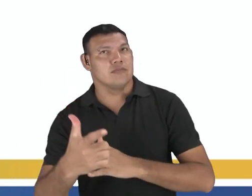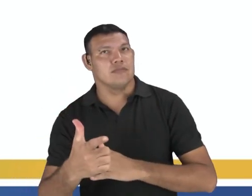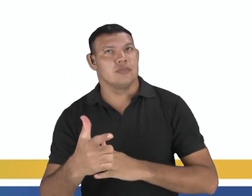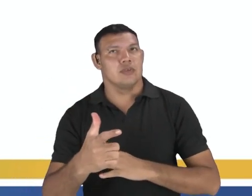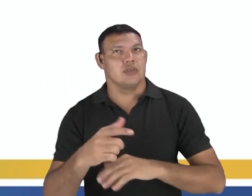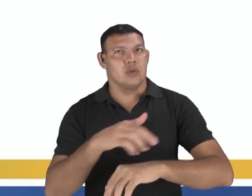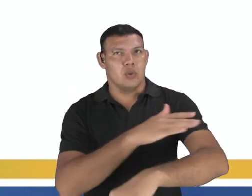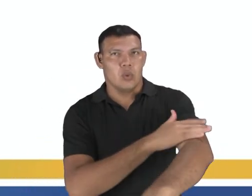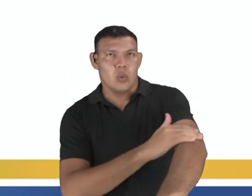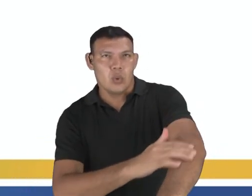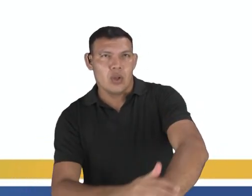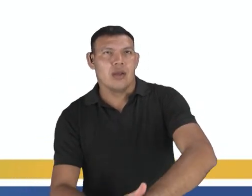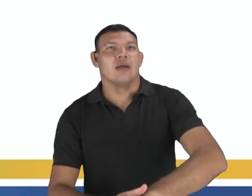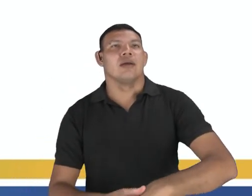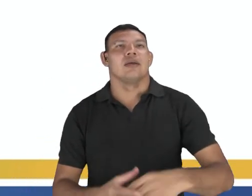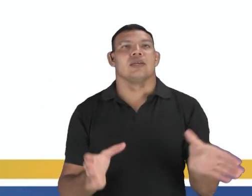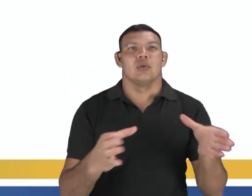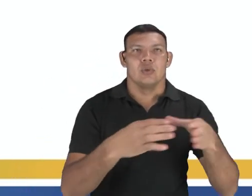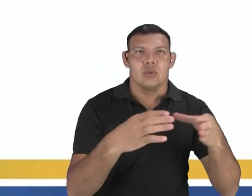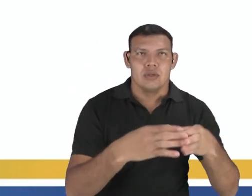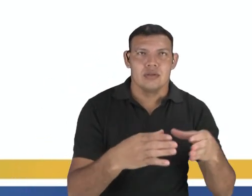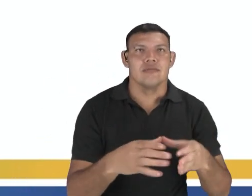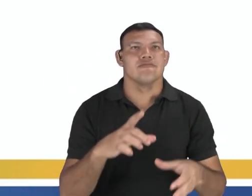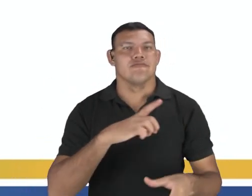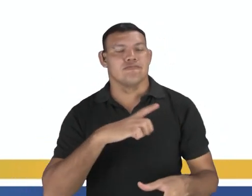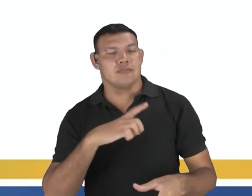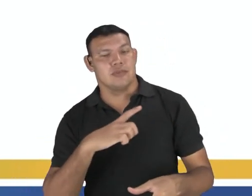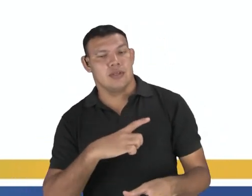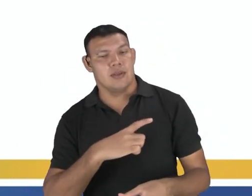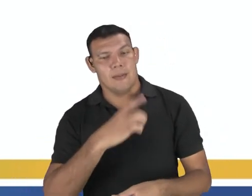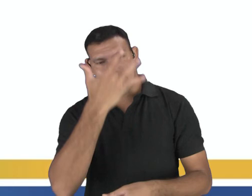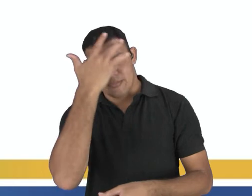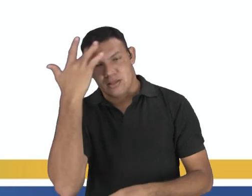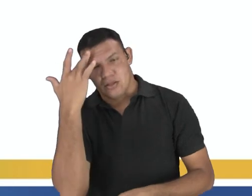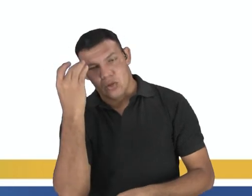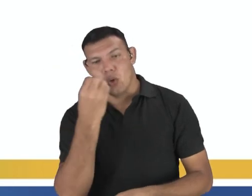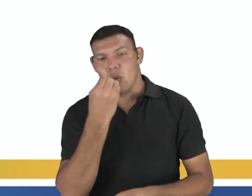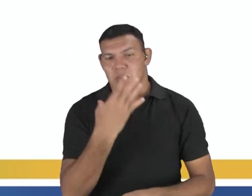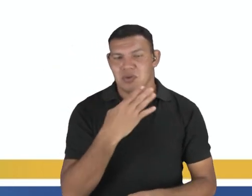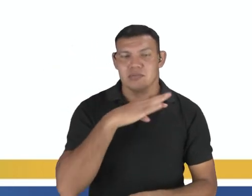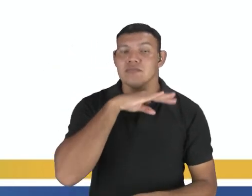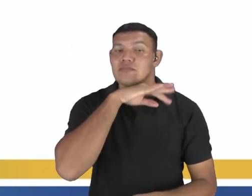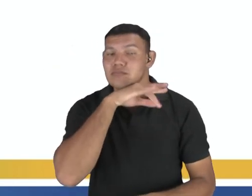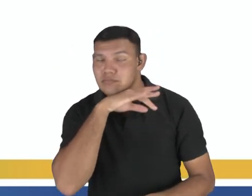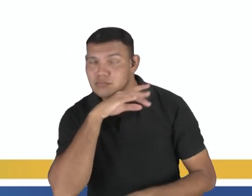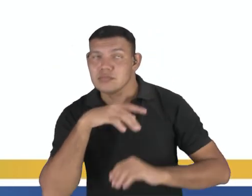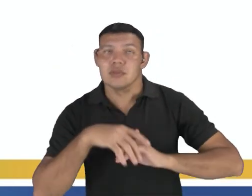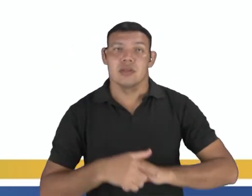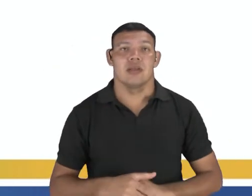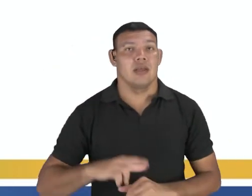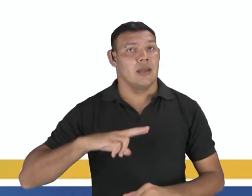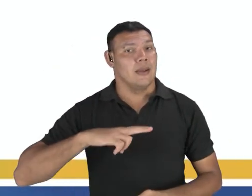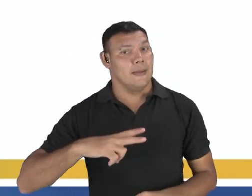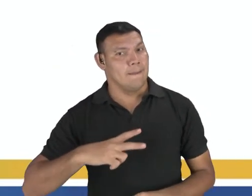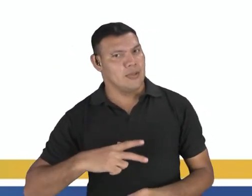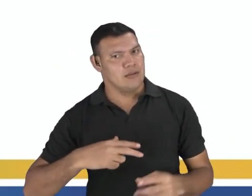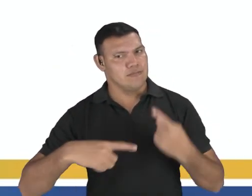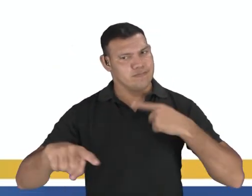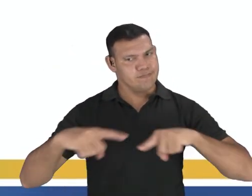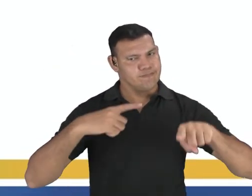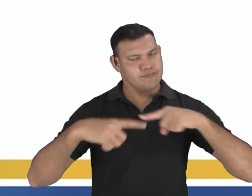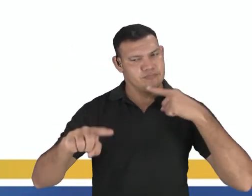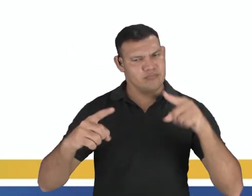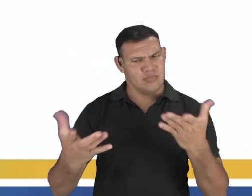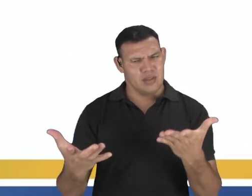quando começa o outro. Em todas as raças, todas as categorias, existe sempre gente boa e gente má. No